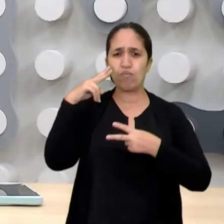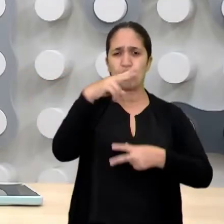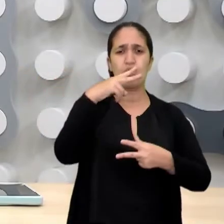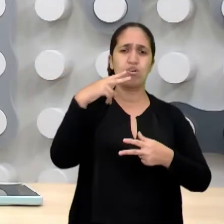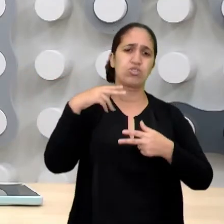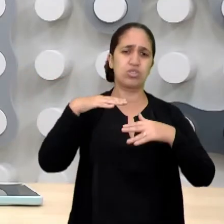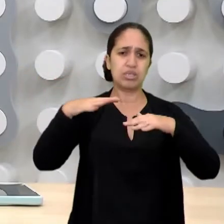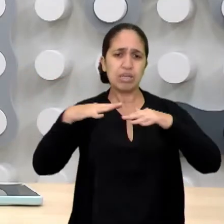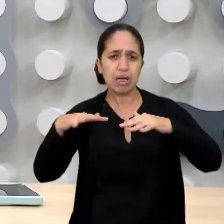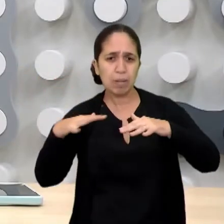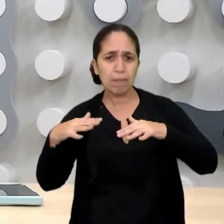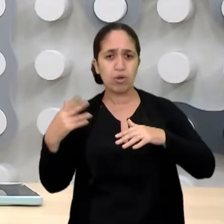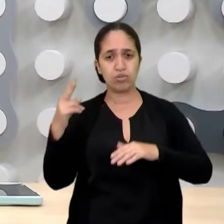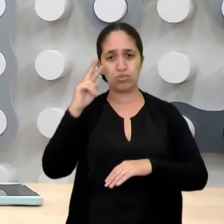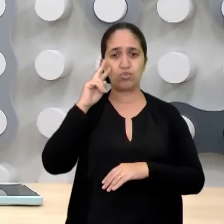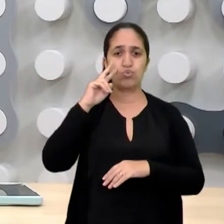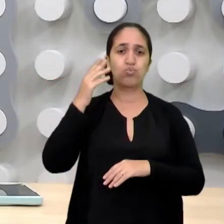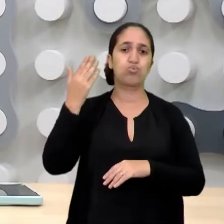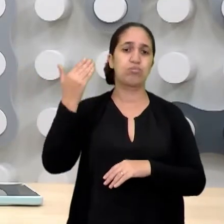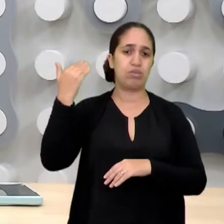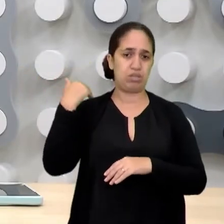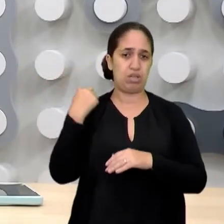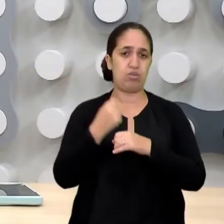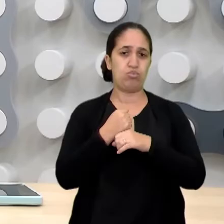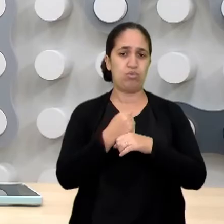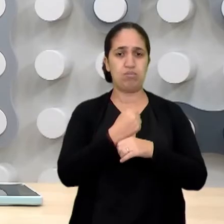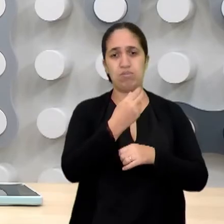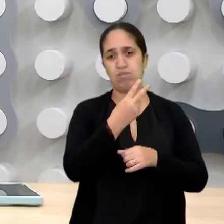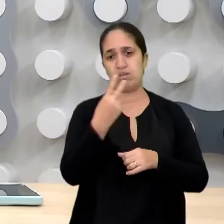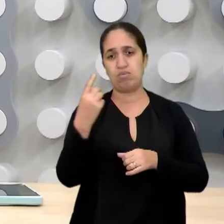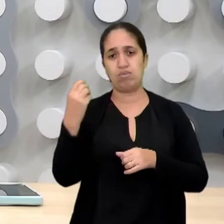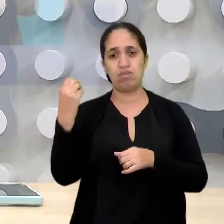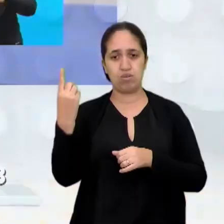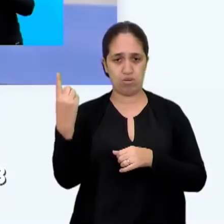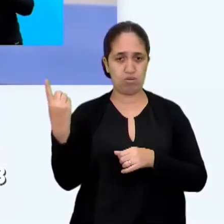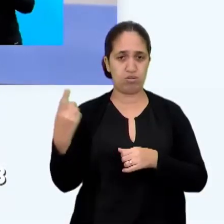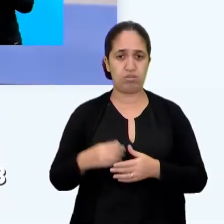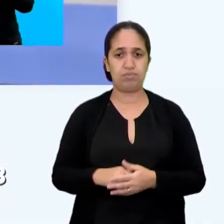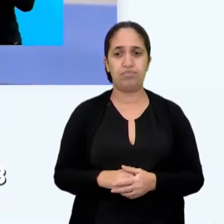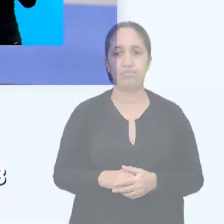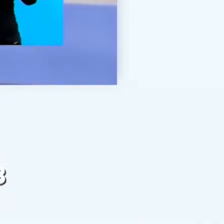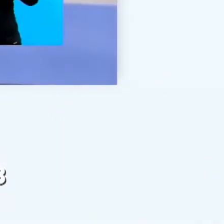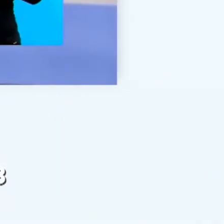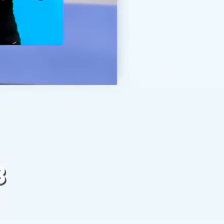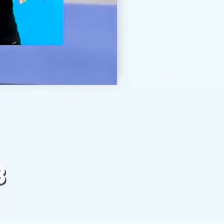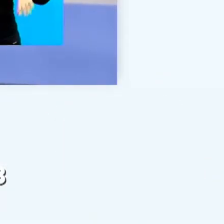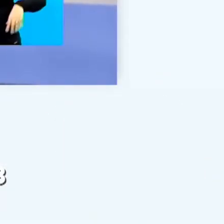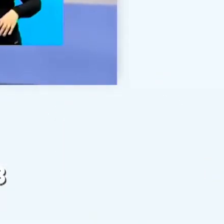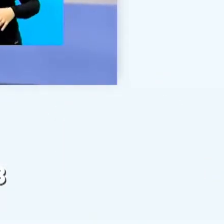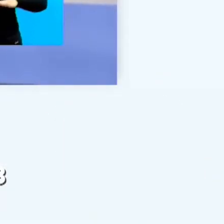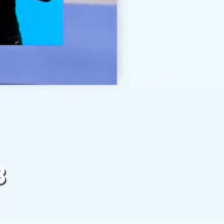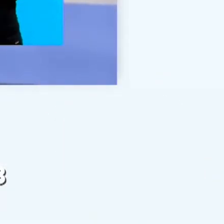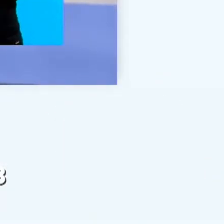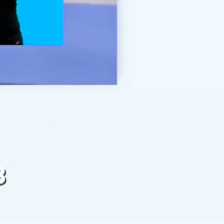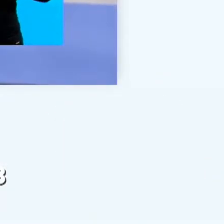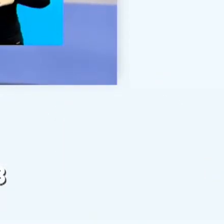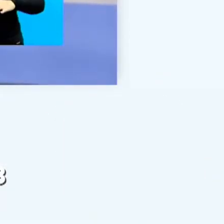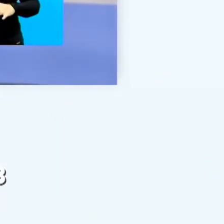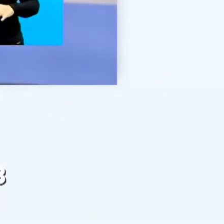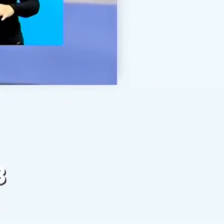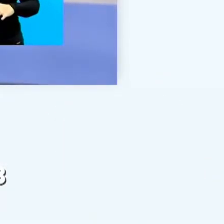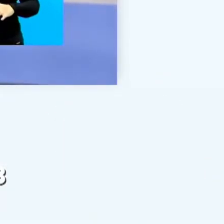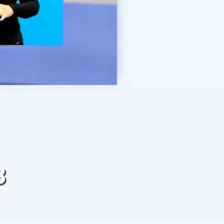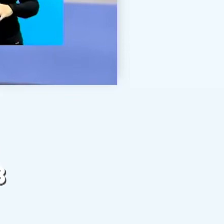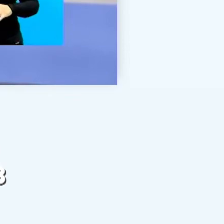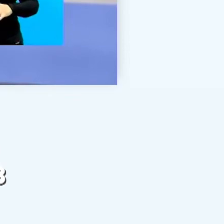terremoto nesta segunda-feira, né, de 2011. Vamos lá. O Japão foi atingido por um forte terremoto nesta